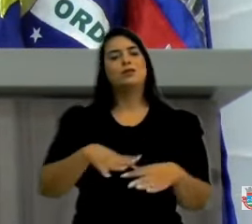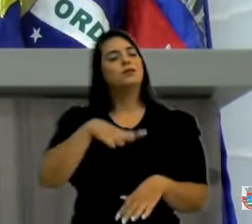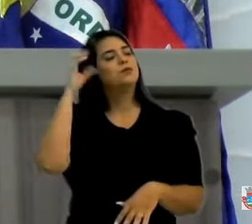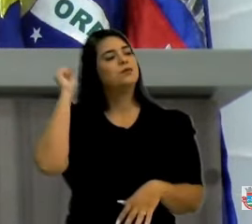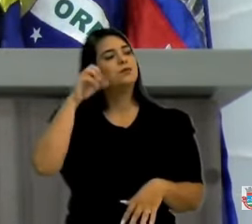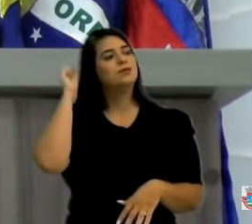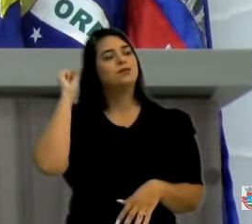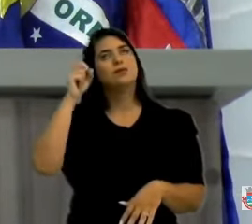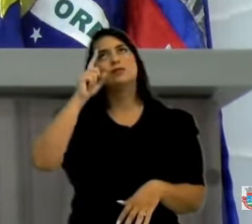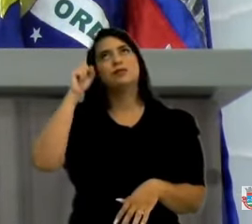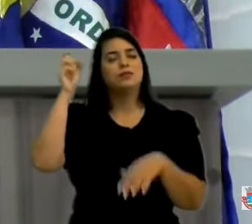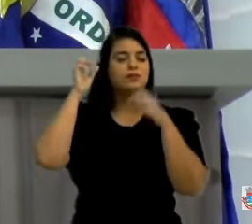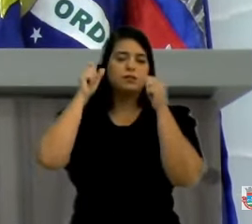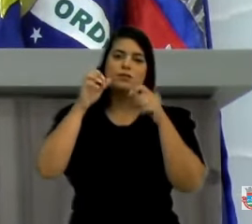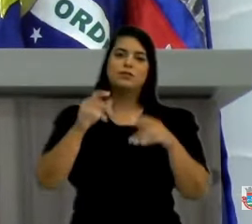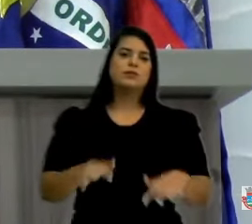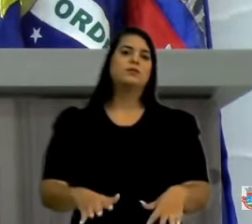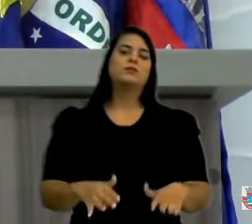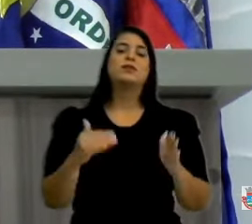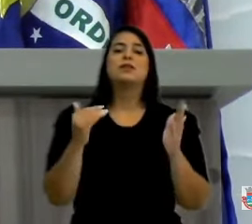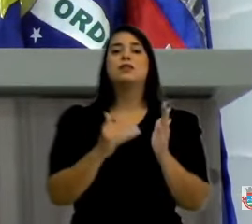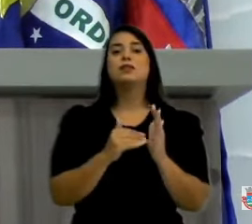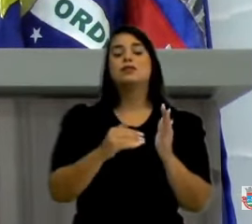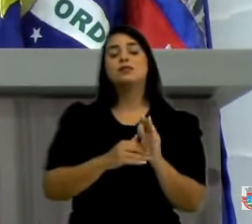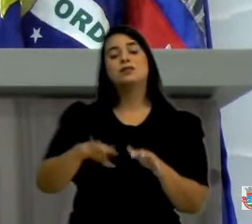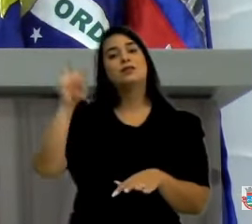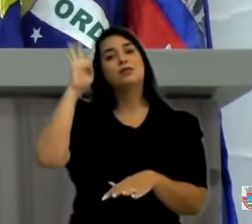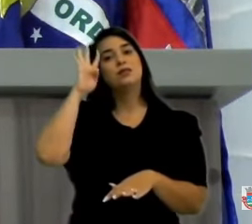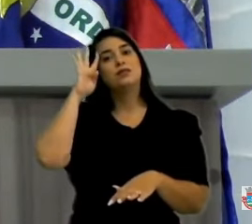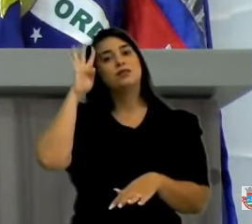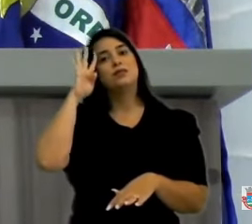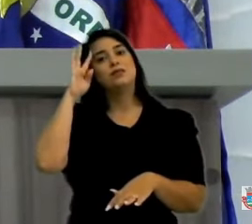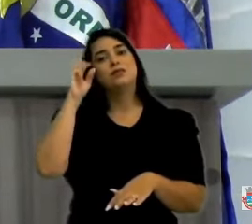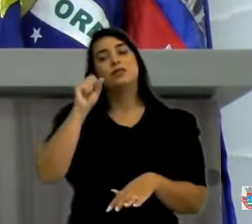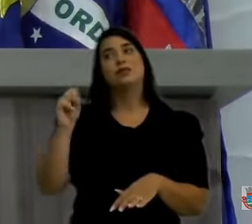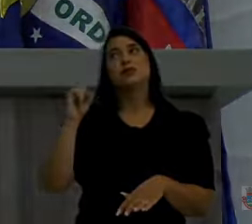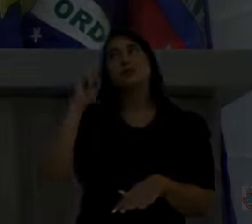ouvindo. Que Deus abençoe. E até a próxima quarta-feira, assim se o senhor nos permitir.